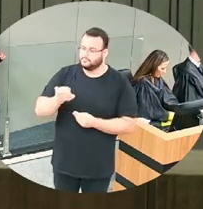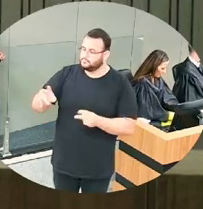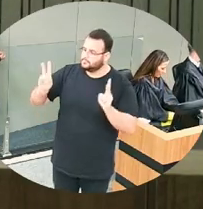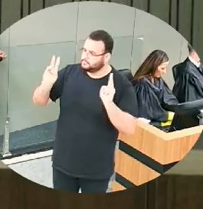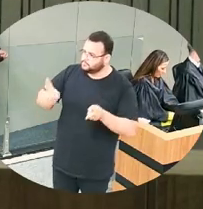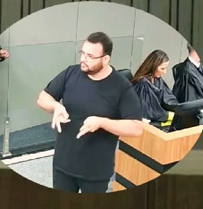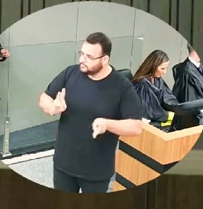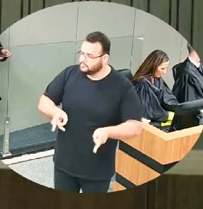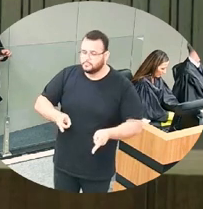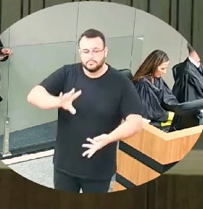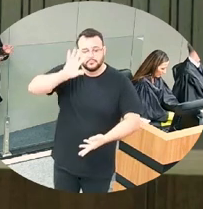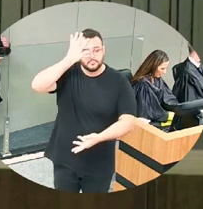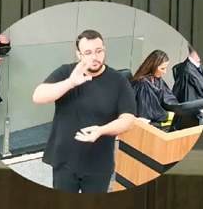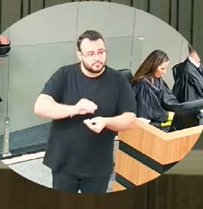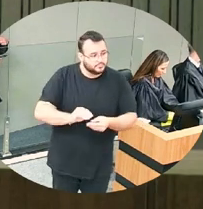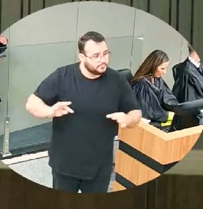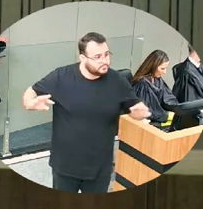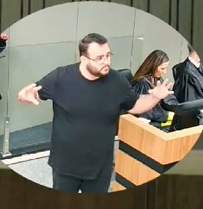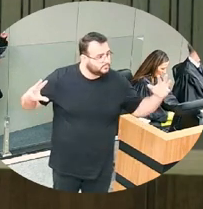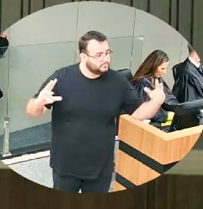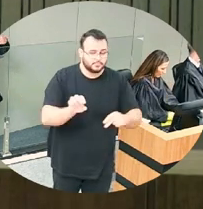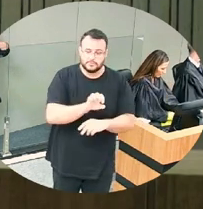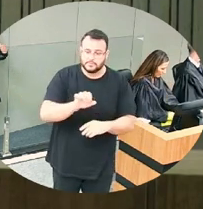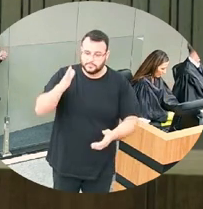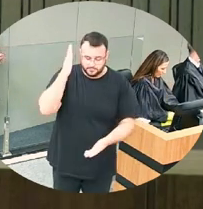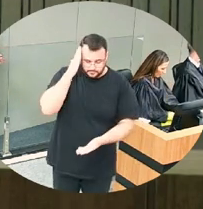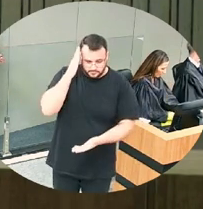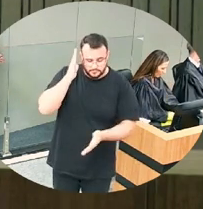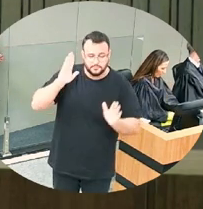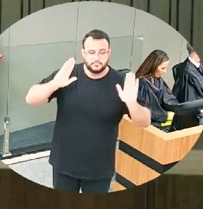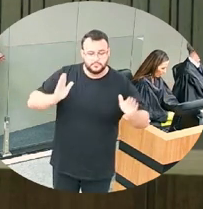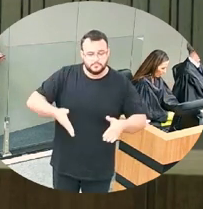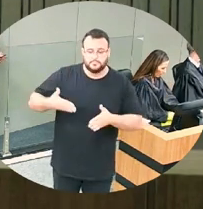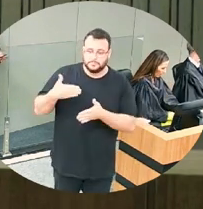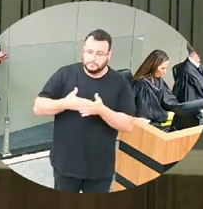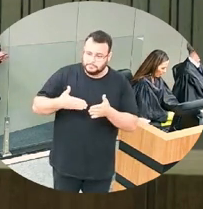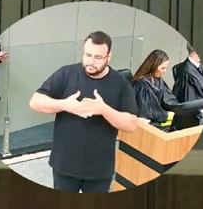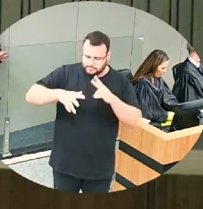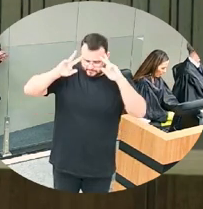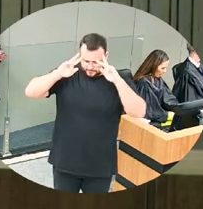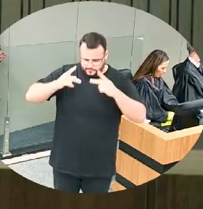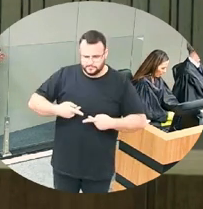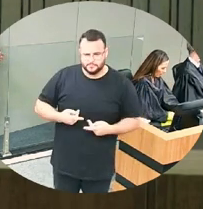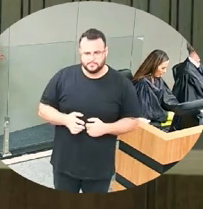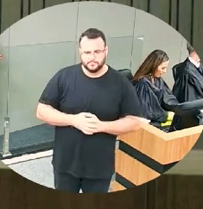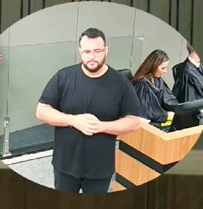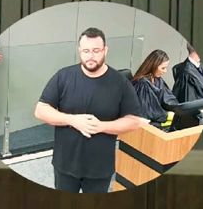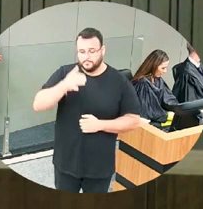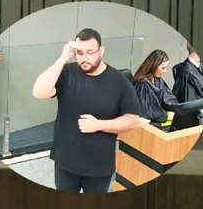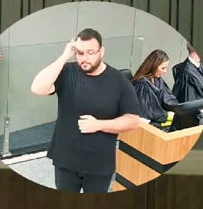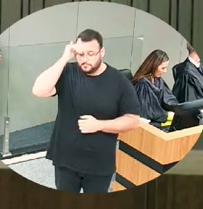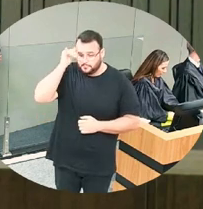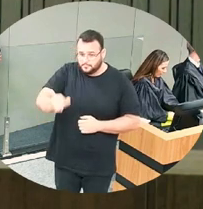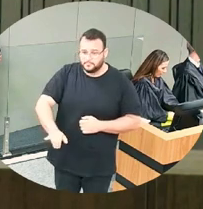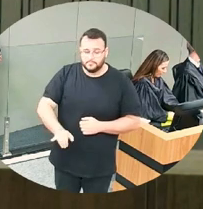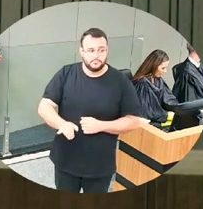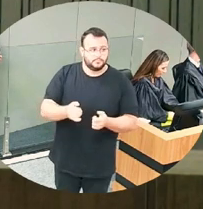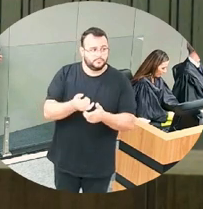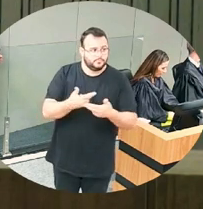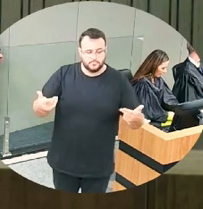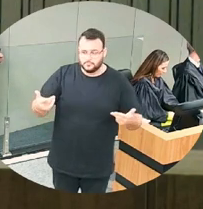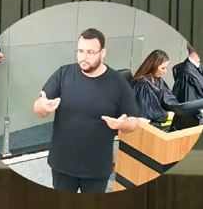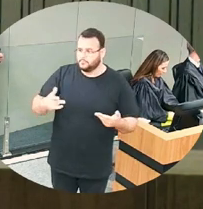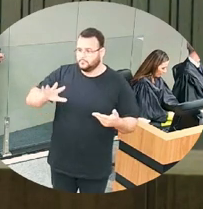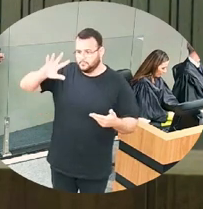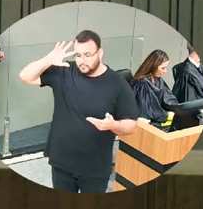sempre de buscar a compreensão do todo embora ciente das nossas limitações humanas evitando-se armadilha das soluções